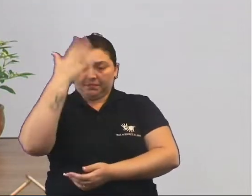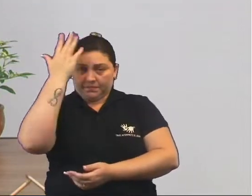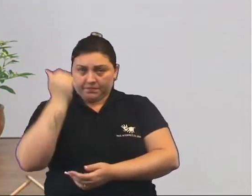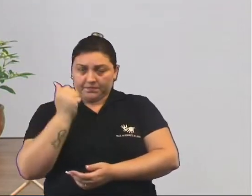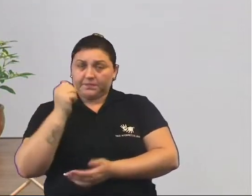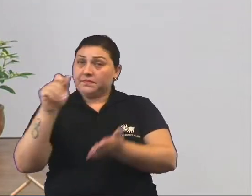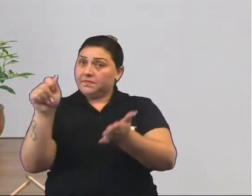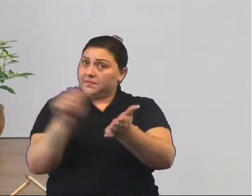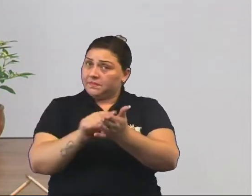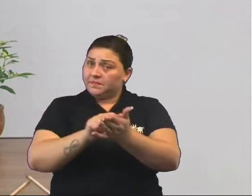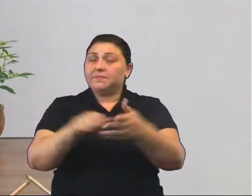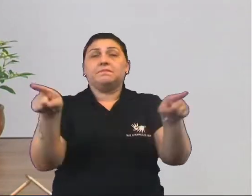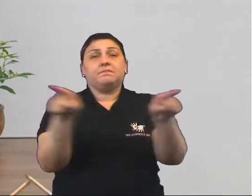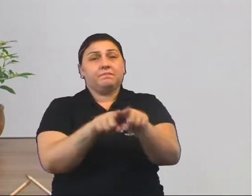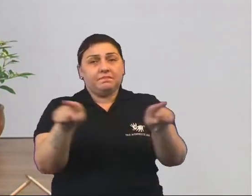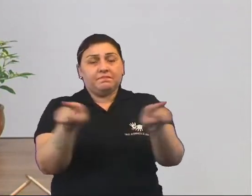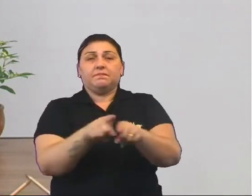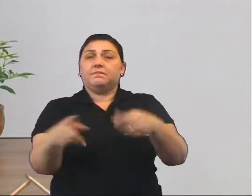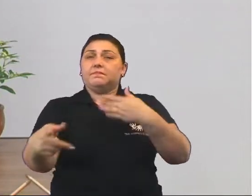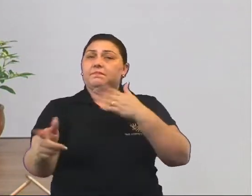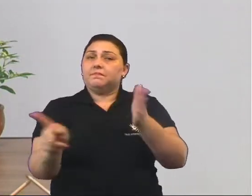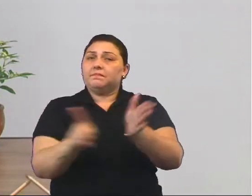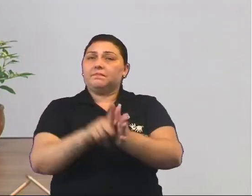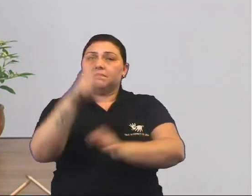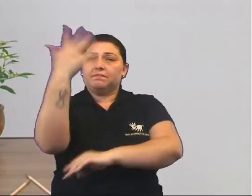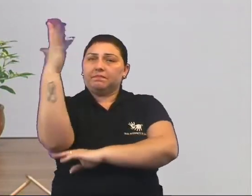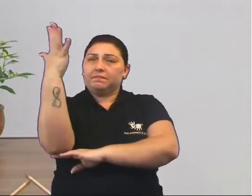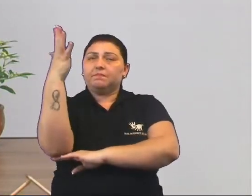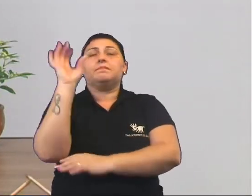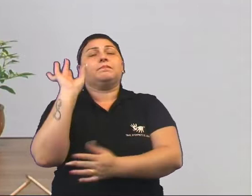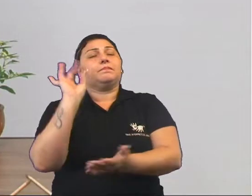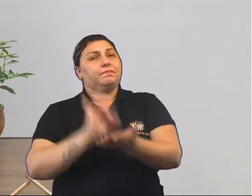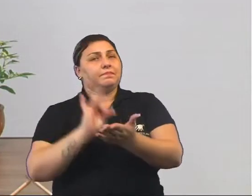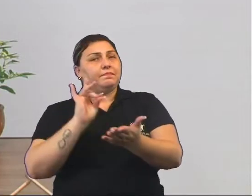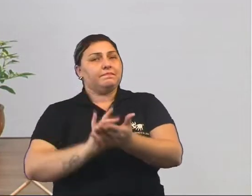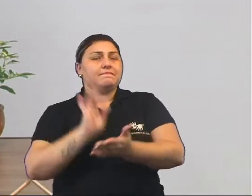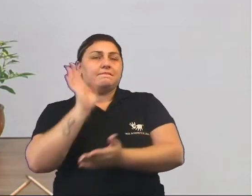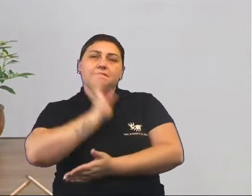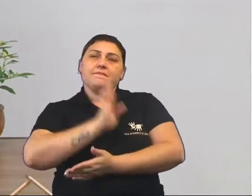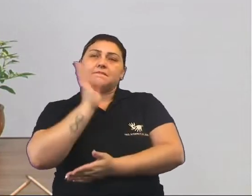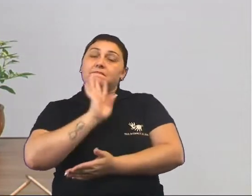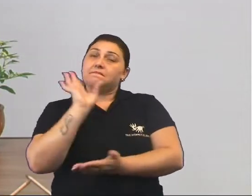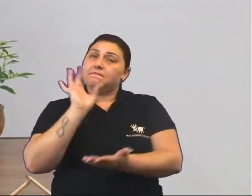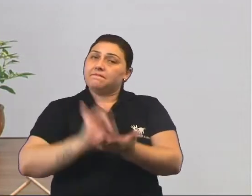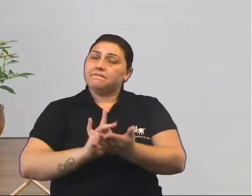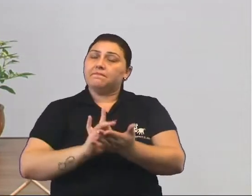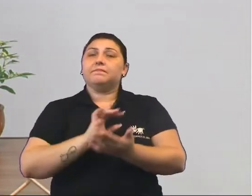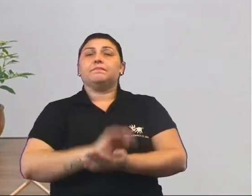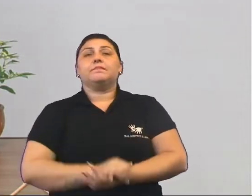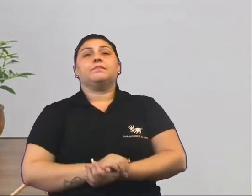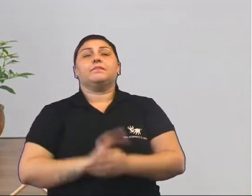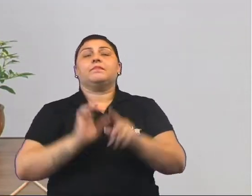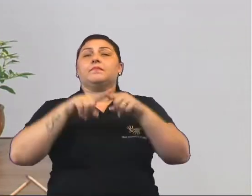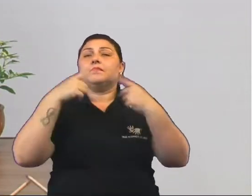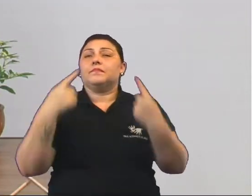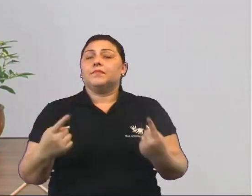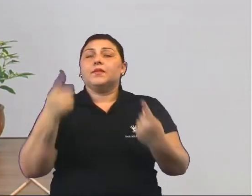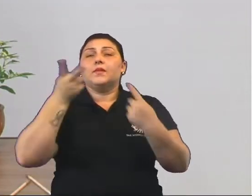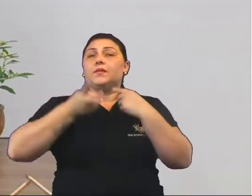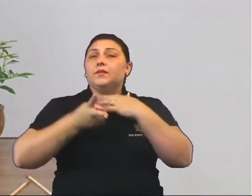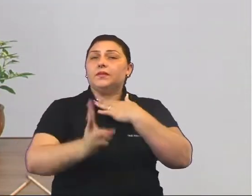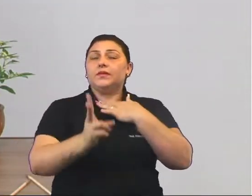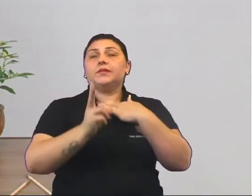sabia que a borracha também vem da planta? Isso mesmo, olha que interessante, não é mesmo? Mas vamos então